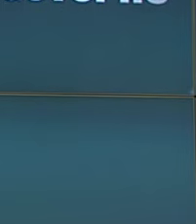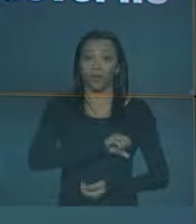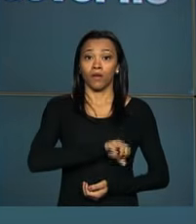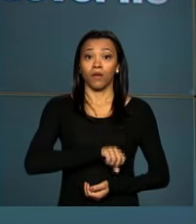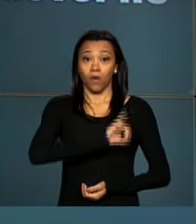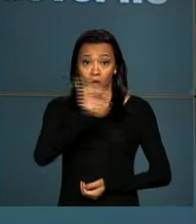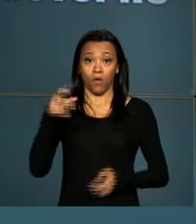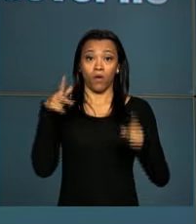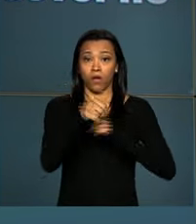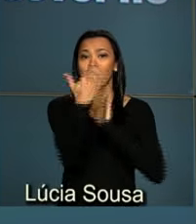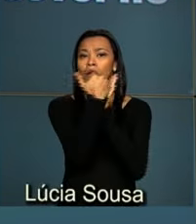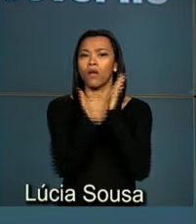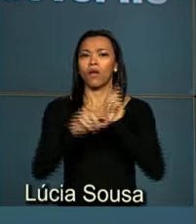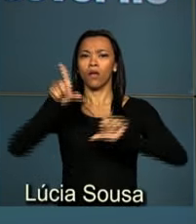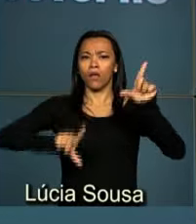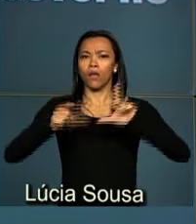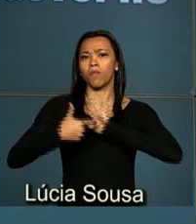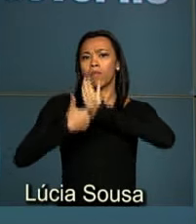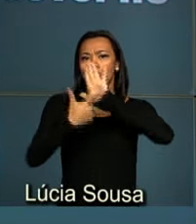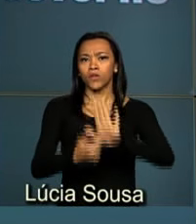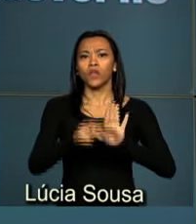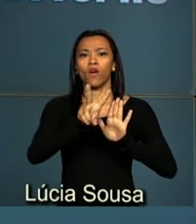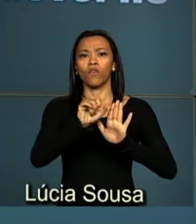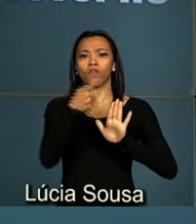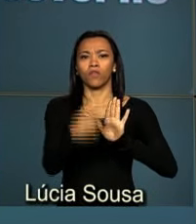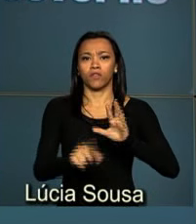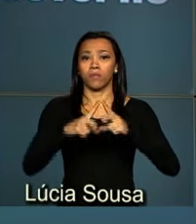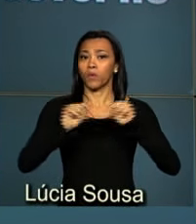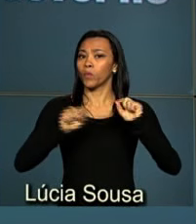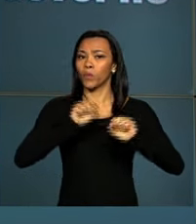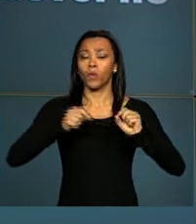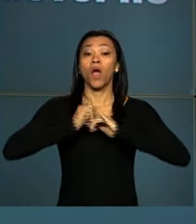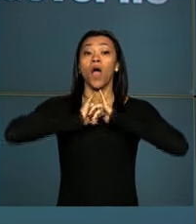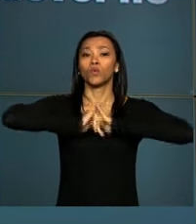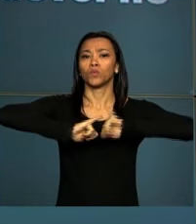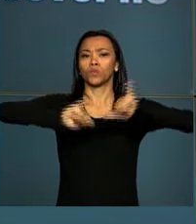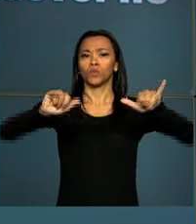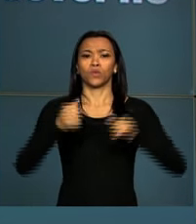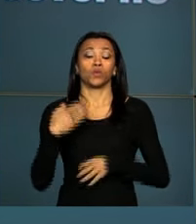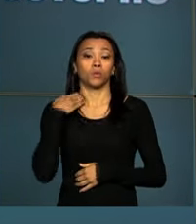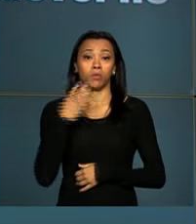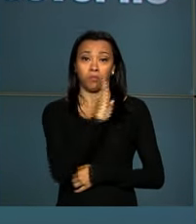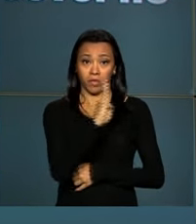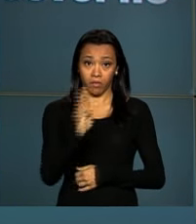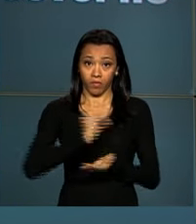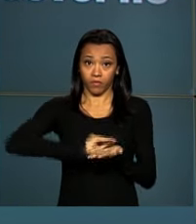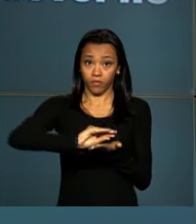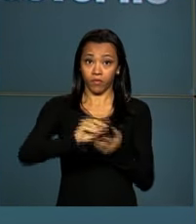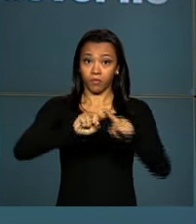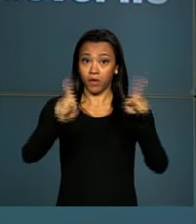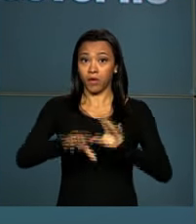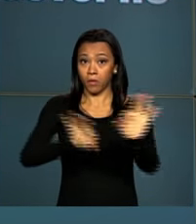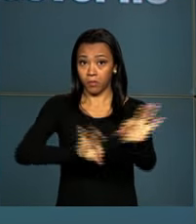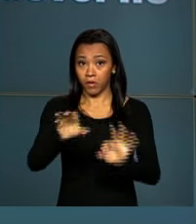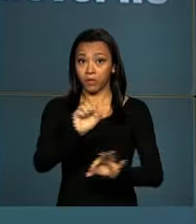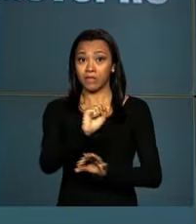Olá, interrompemos a programação para transmitir ao vivo de Brasília o anúncio de investimentos do Banco do Brasil para o Plano